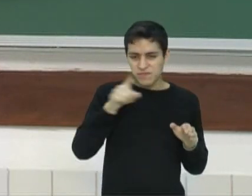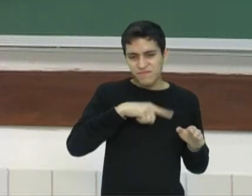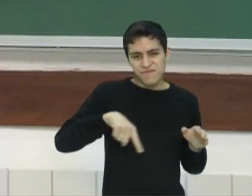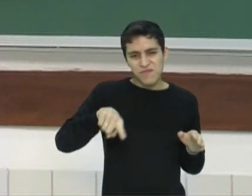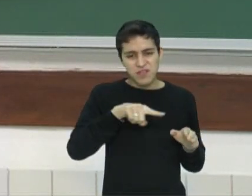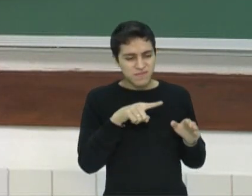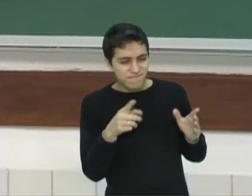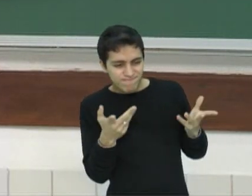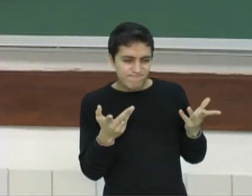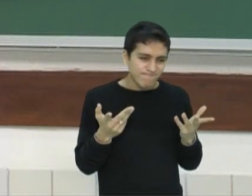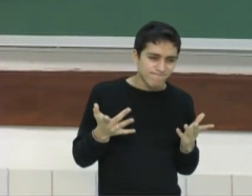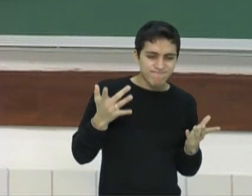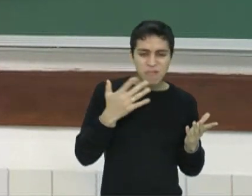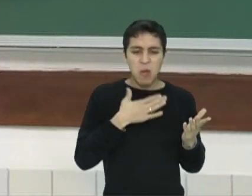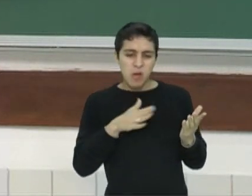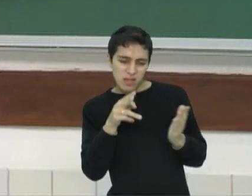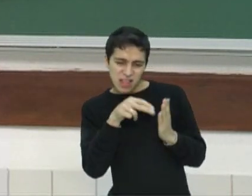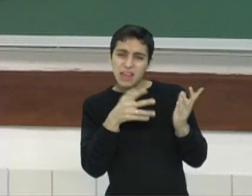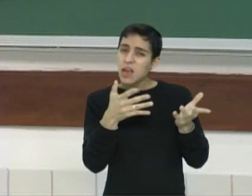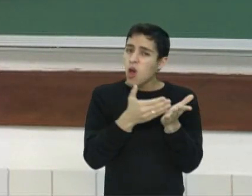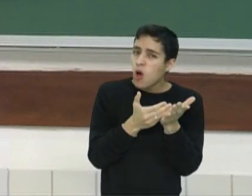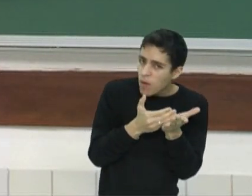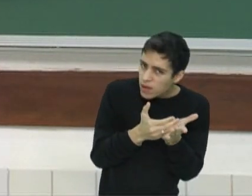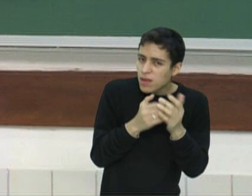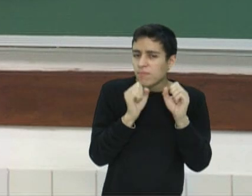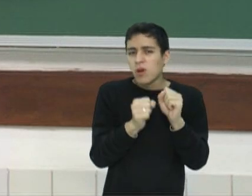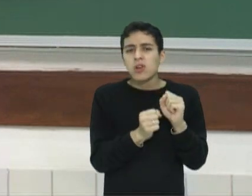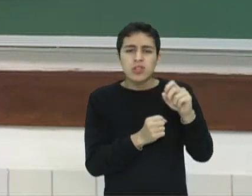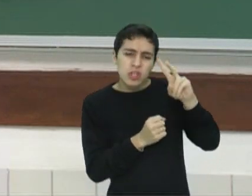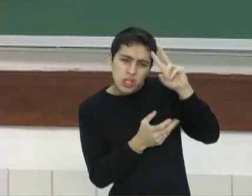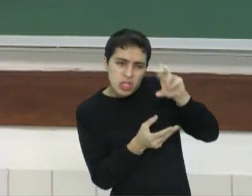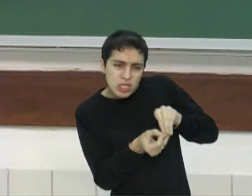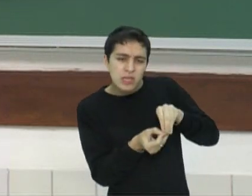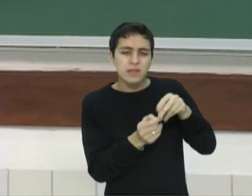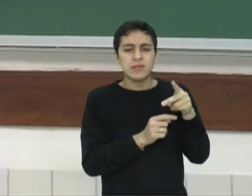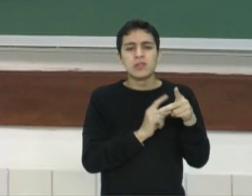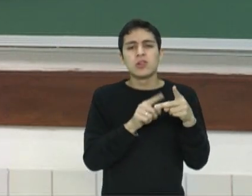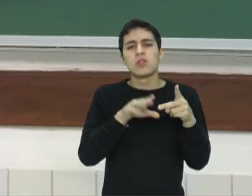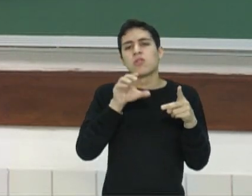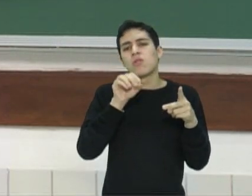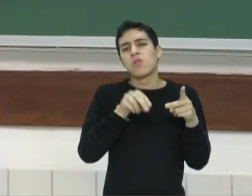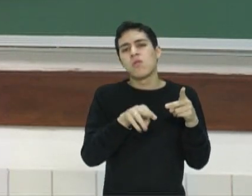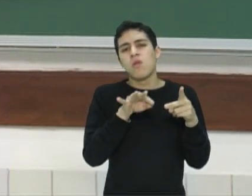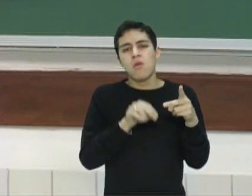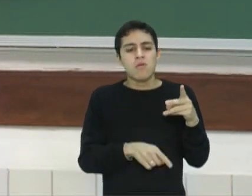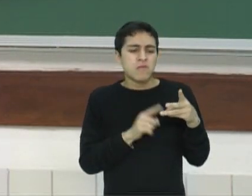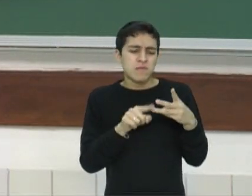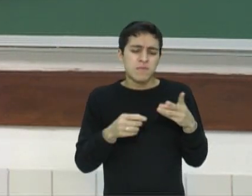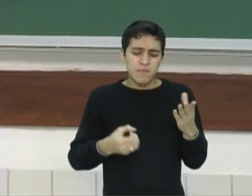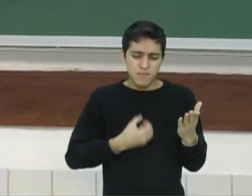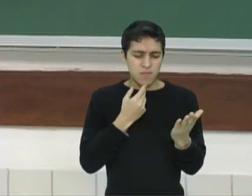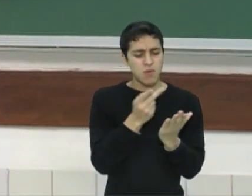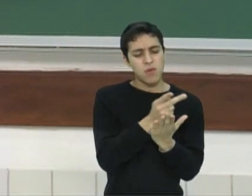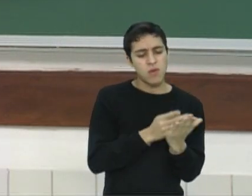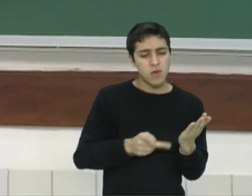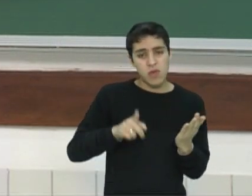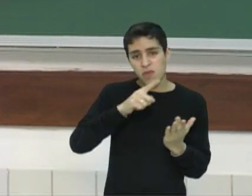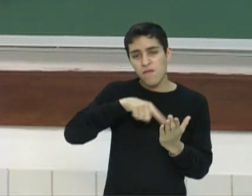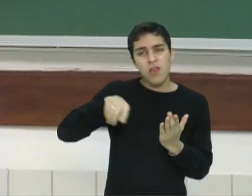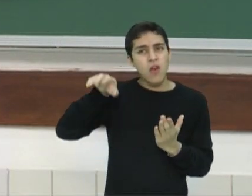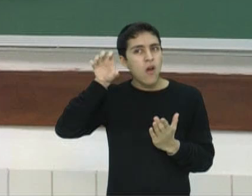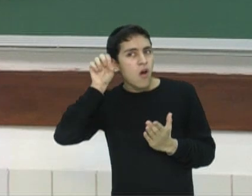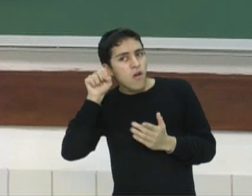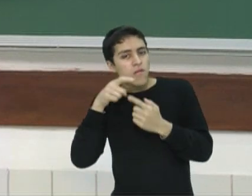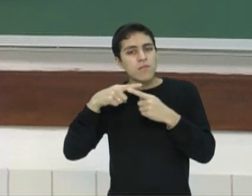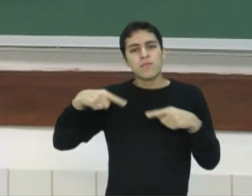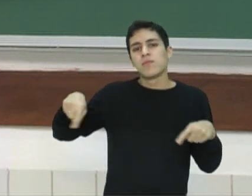tá querendo começar a ler, leia uma crônica, leia um conto, leia uma poesia, escute uma música